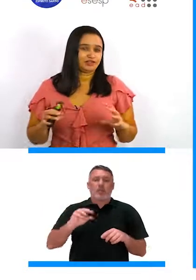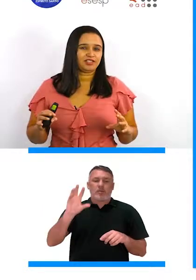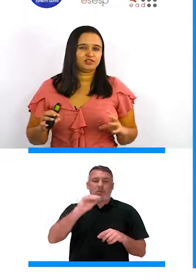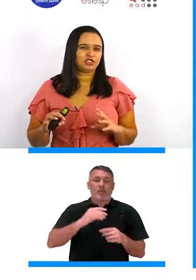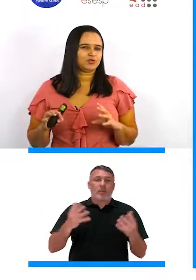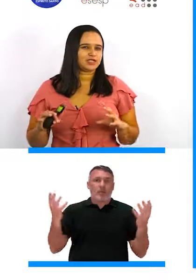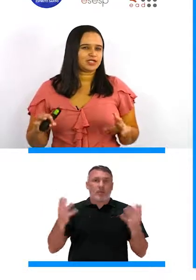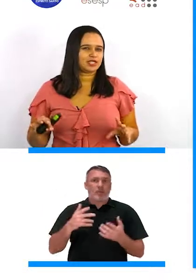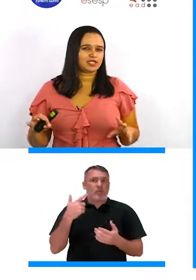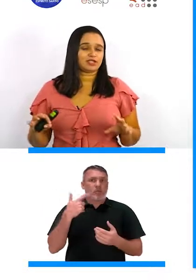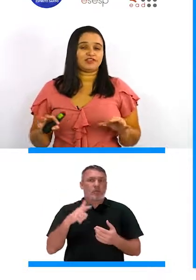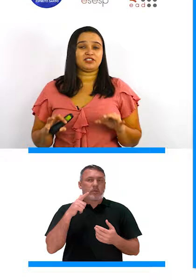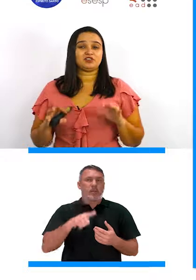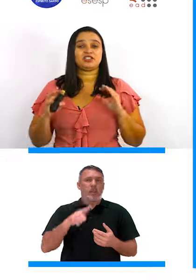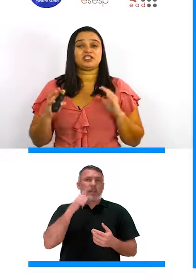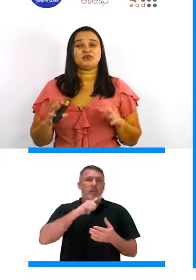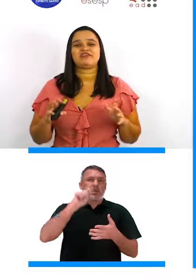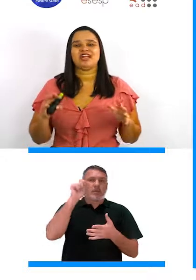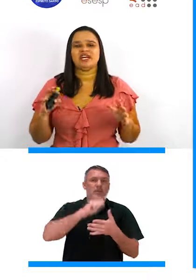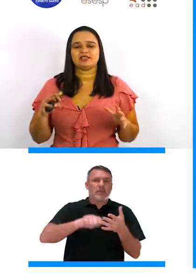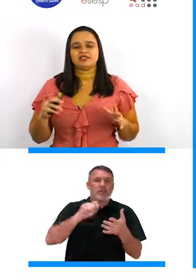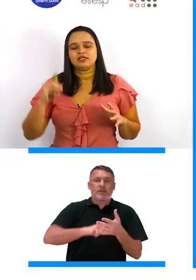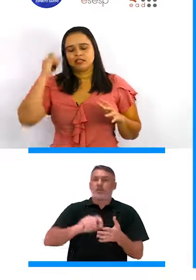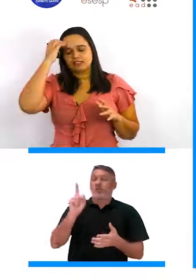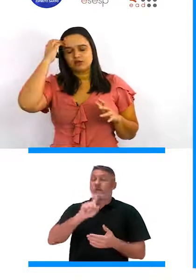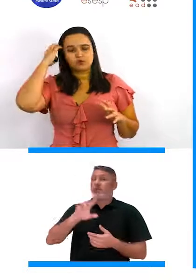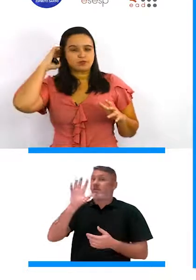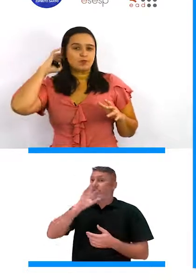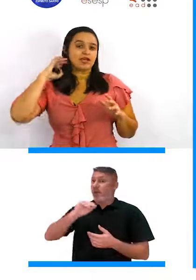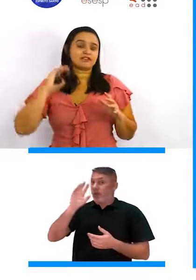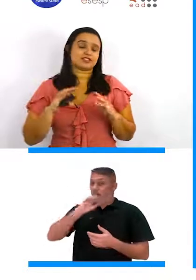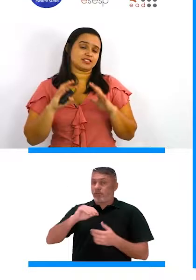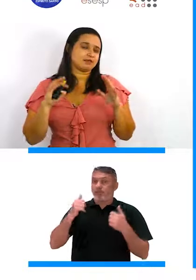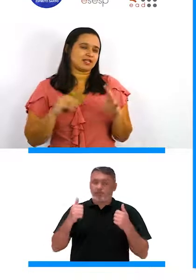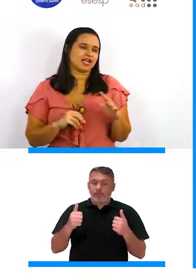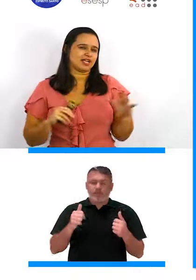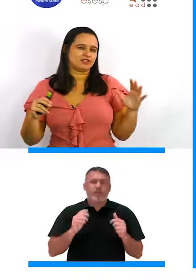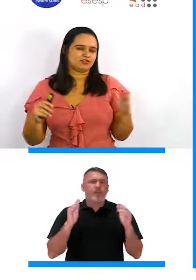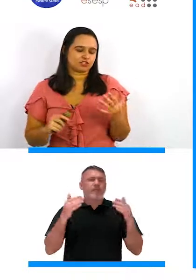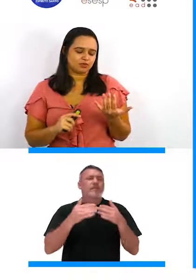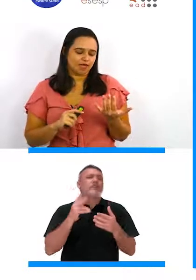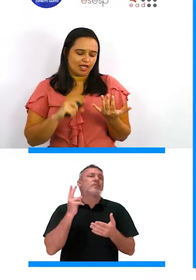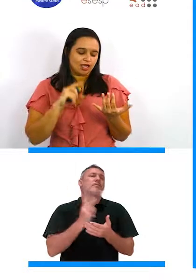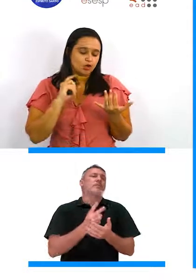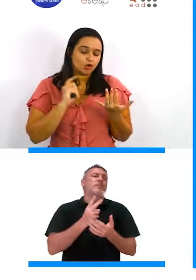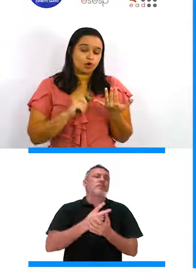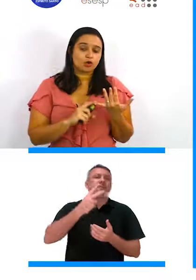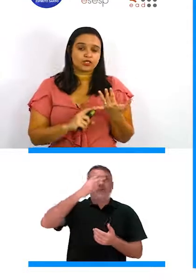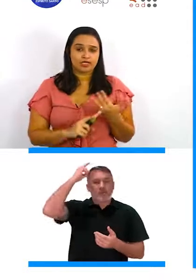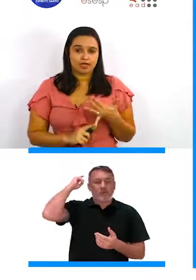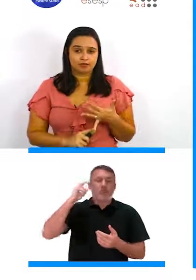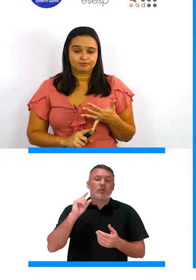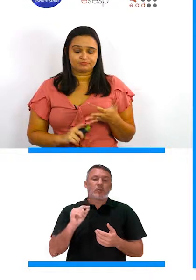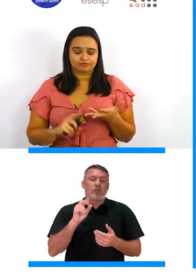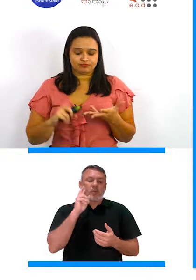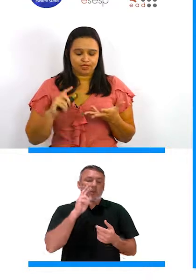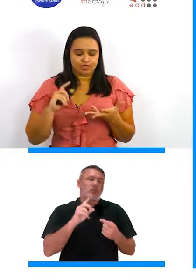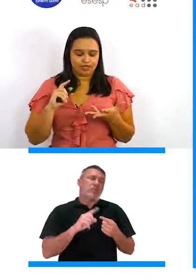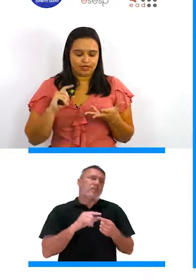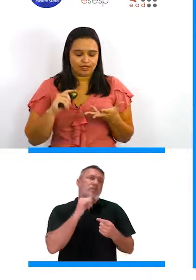gente não está falando de língua escrita, está falando de língua falada. Então, algumas palavras que sempre caem no vestibular: